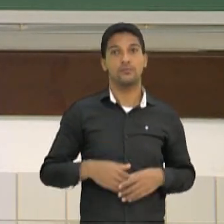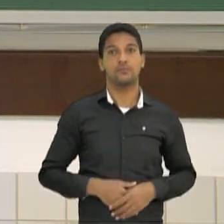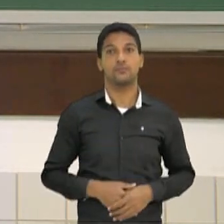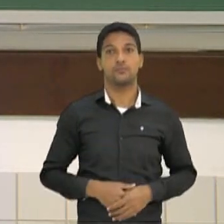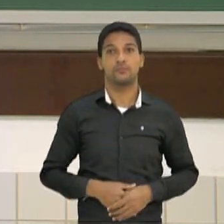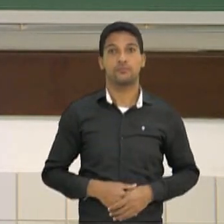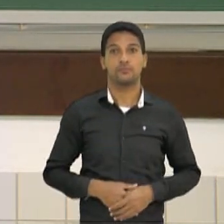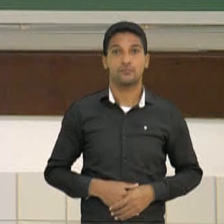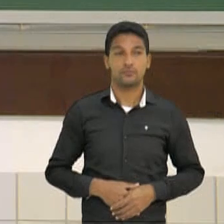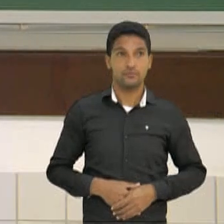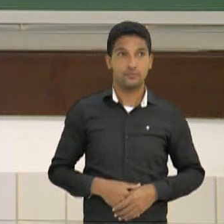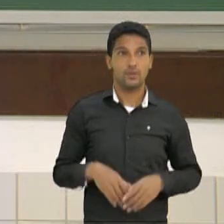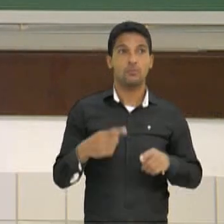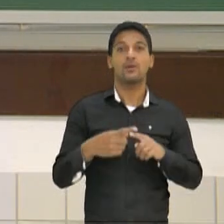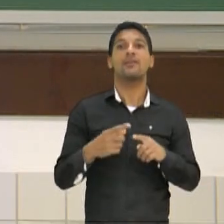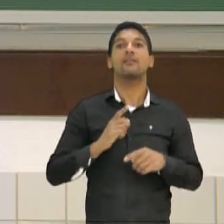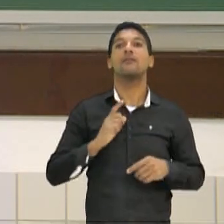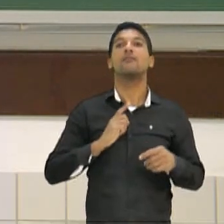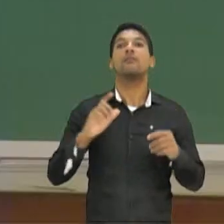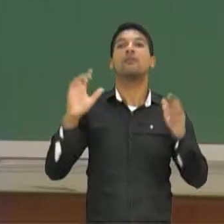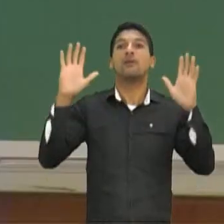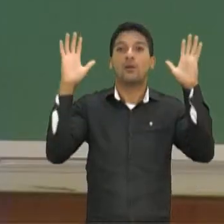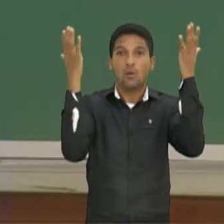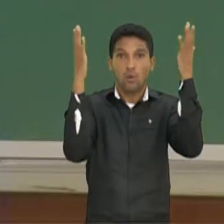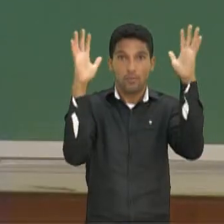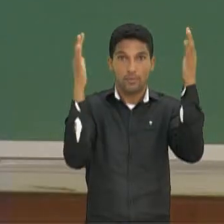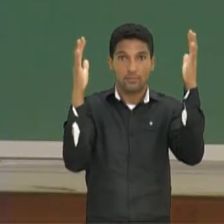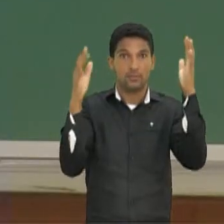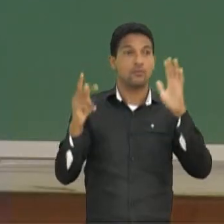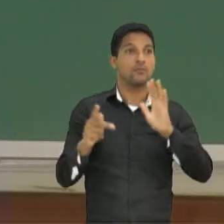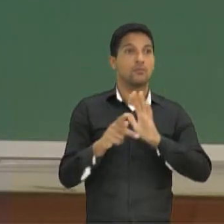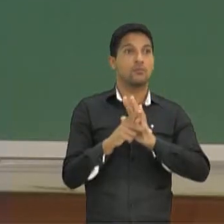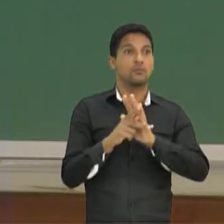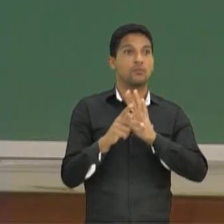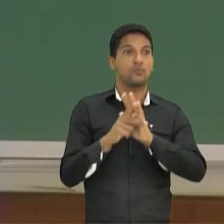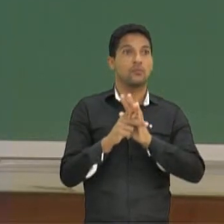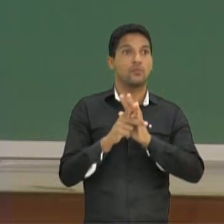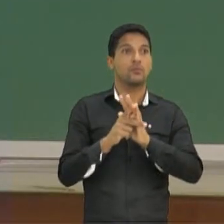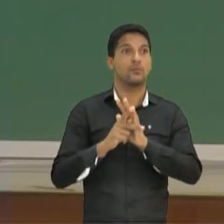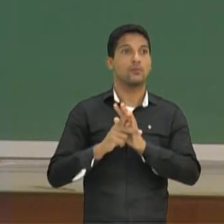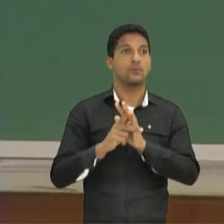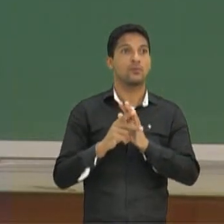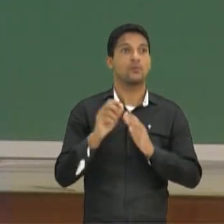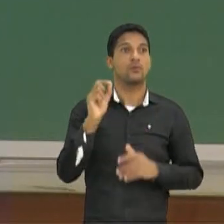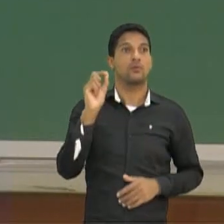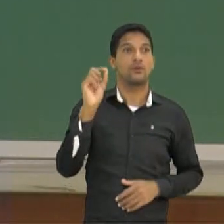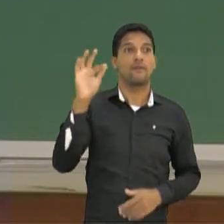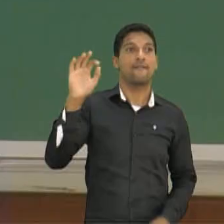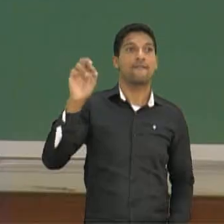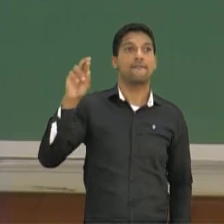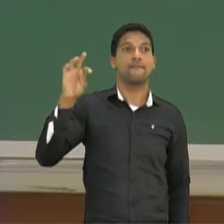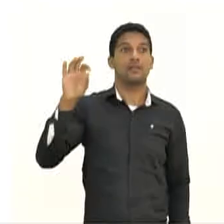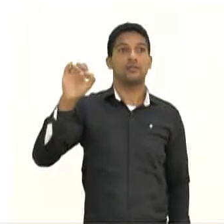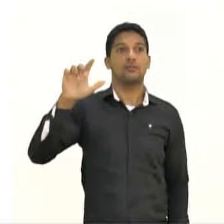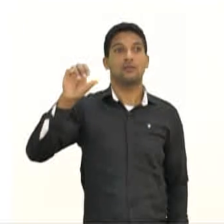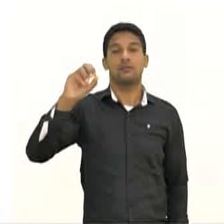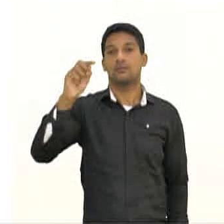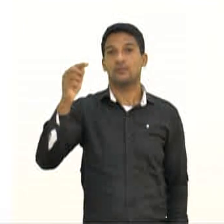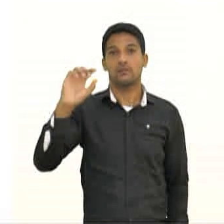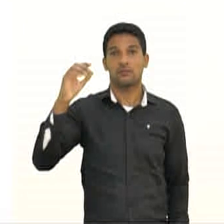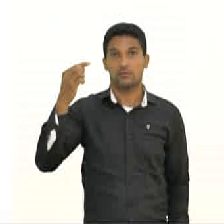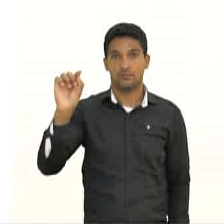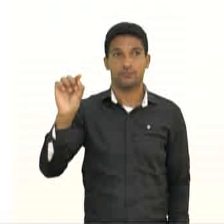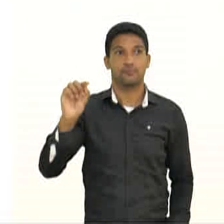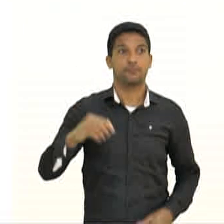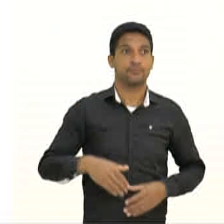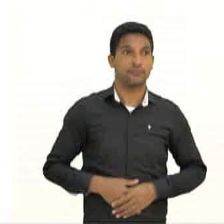comemorando, celebrando essa festividade, né? Então, já da comédia dell'arte, na Itália, em 1500, né, os primeiros atores pagos